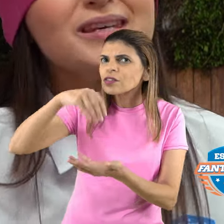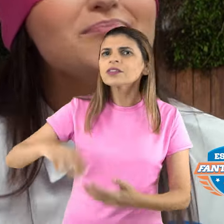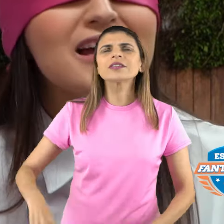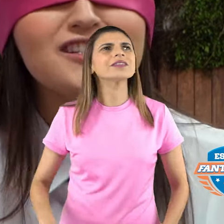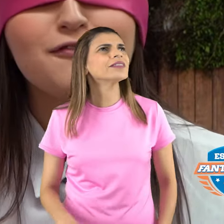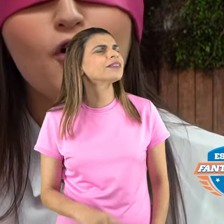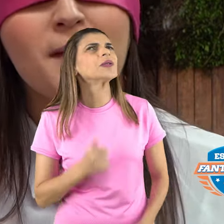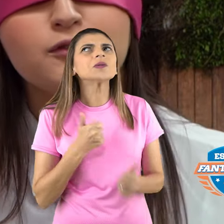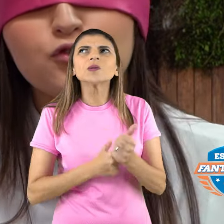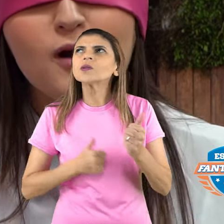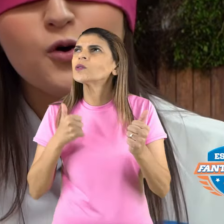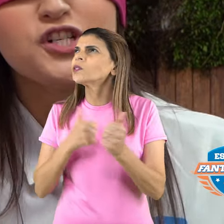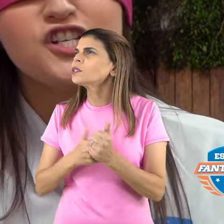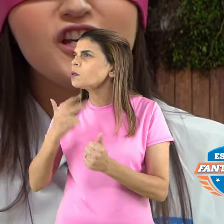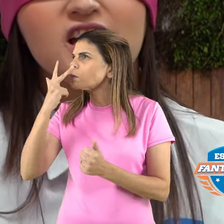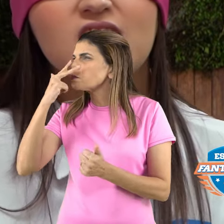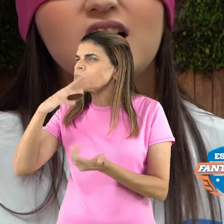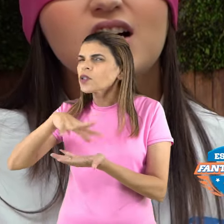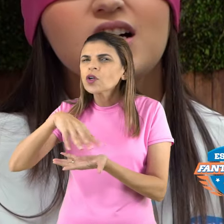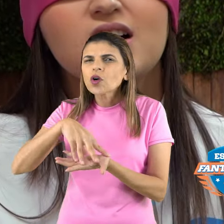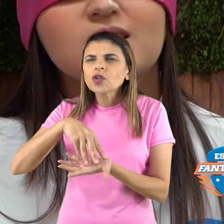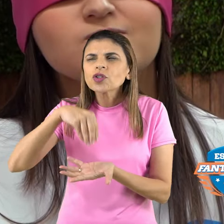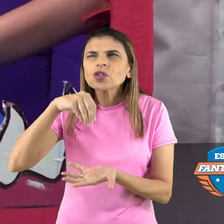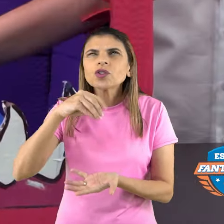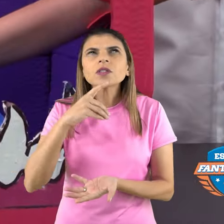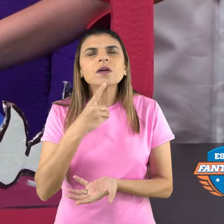O que mais tem formato de uma coxinha?